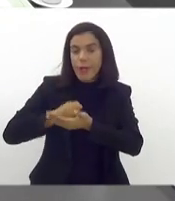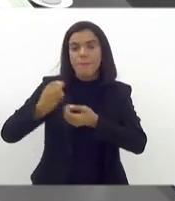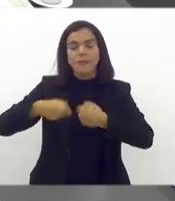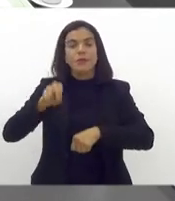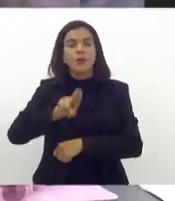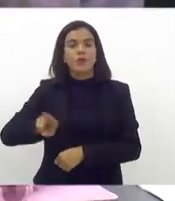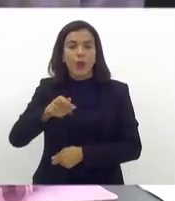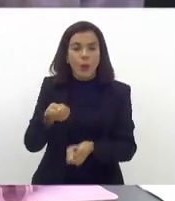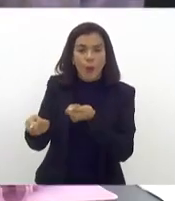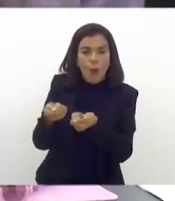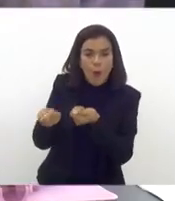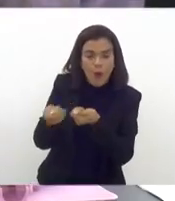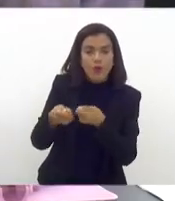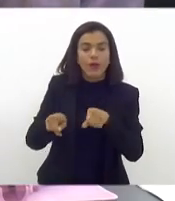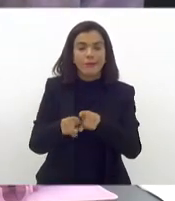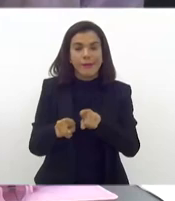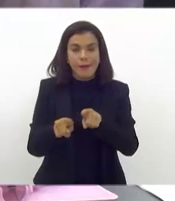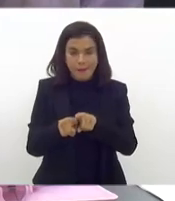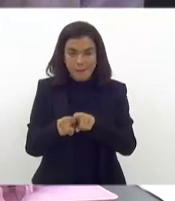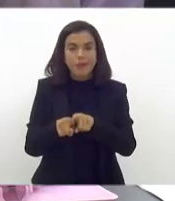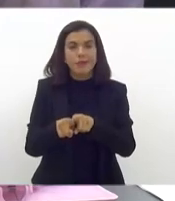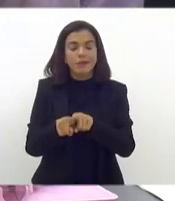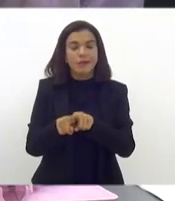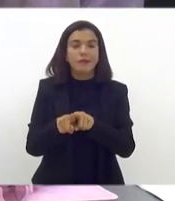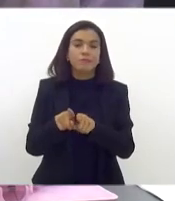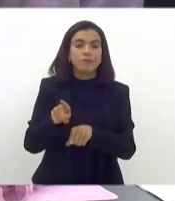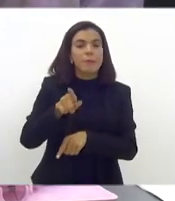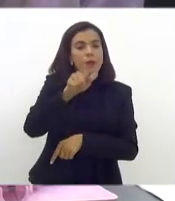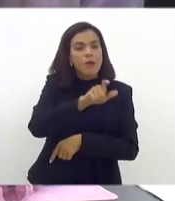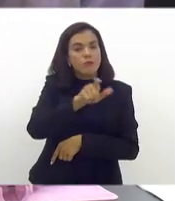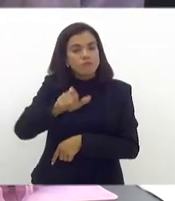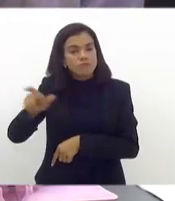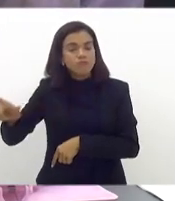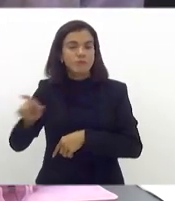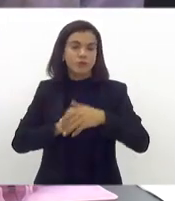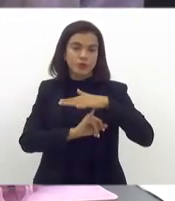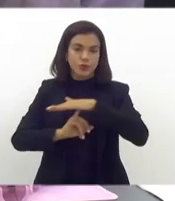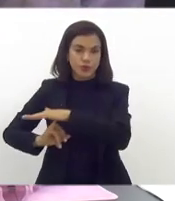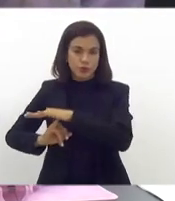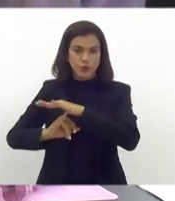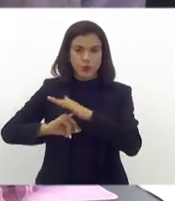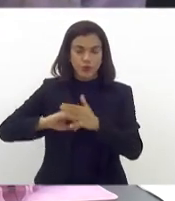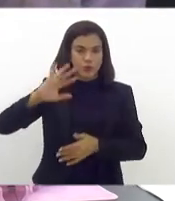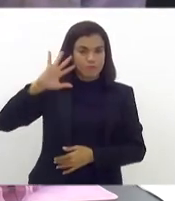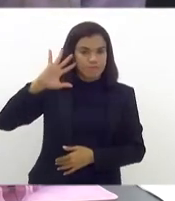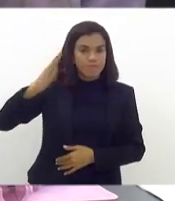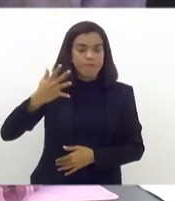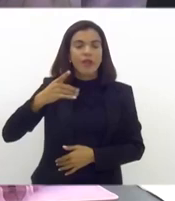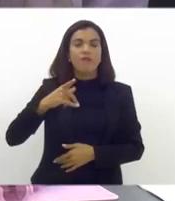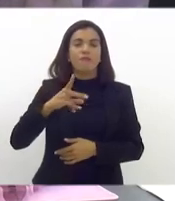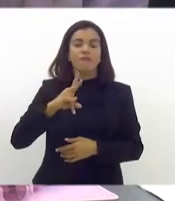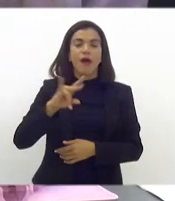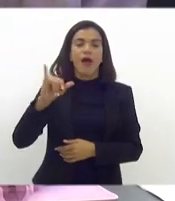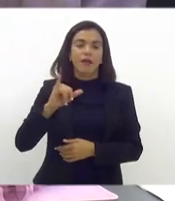usado, controlado e de forma absolutamente controlada pelos órgãos que definem isto como algo que vai tornar